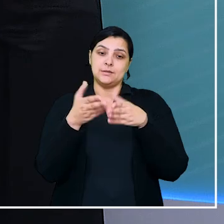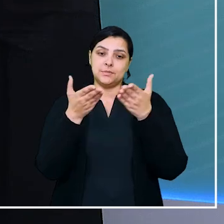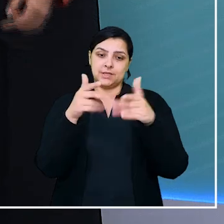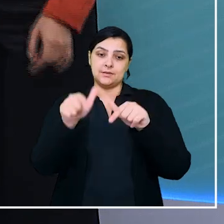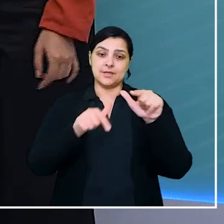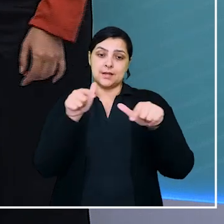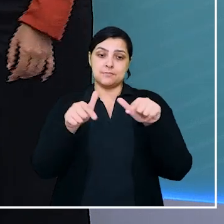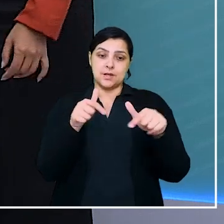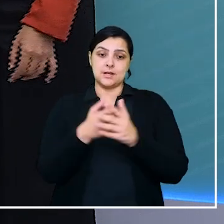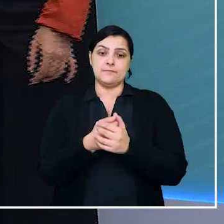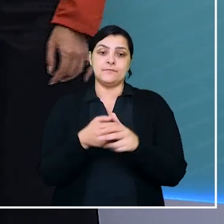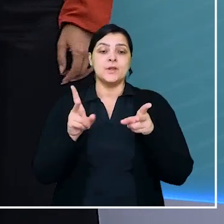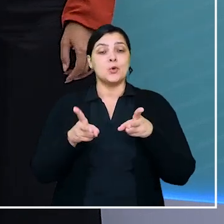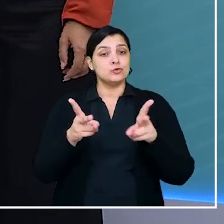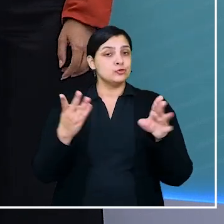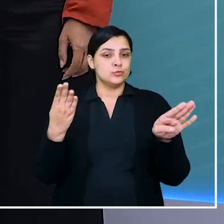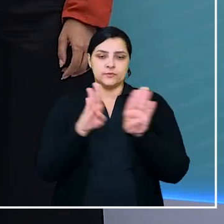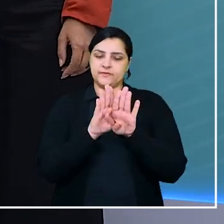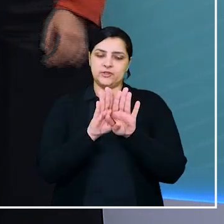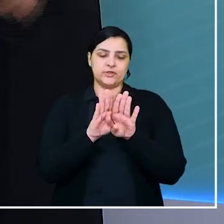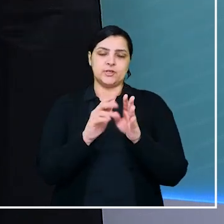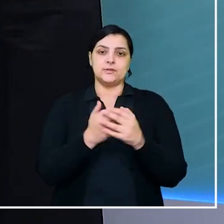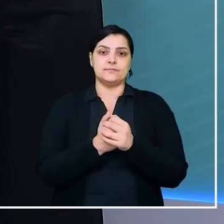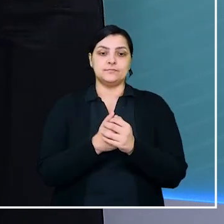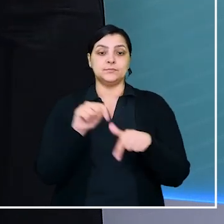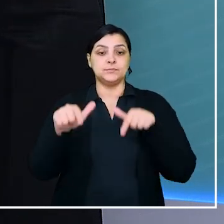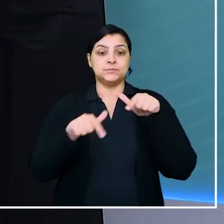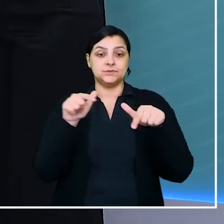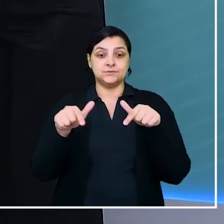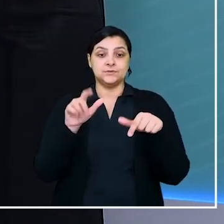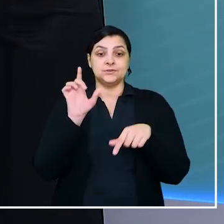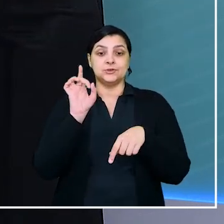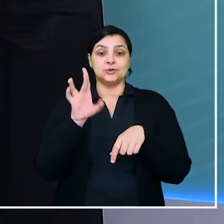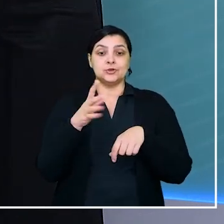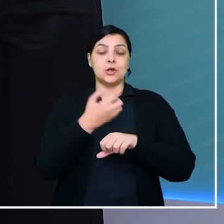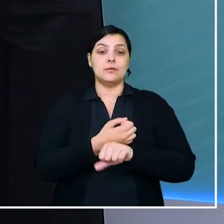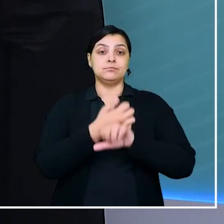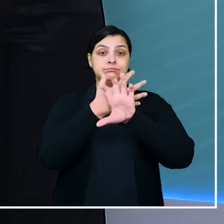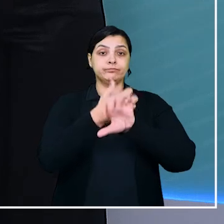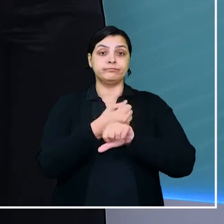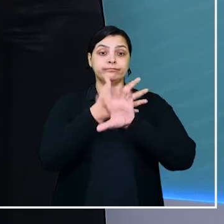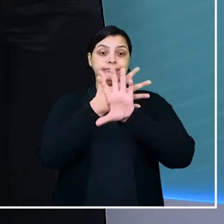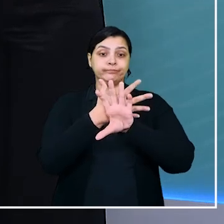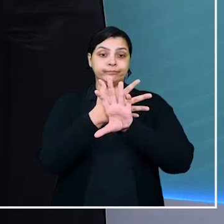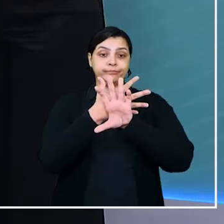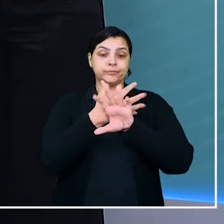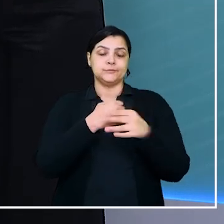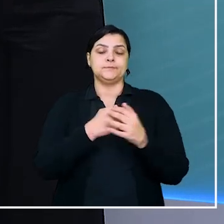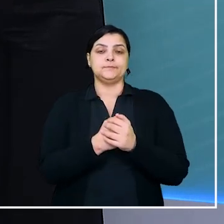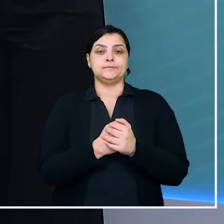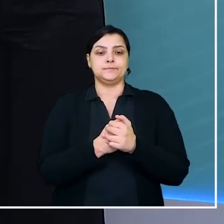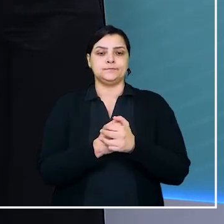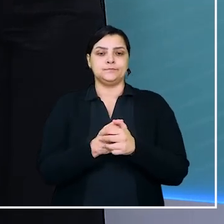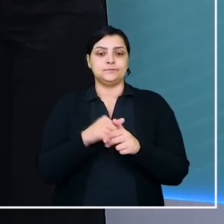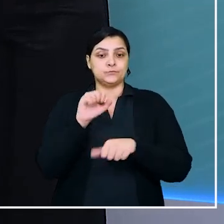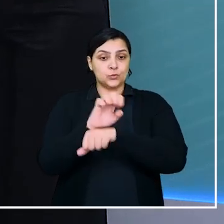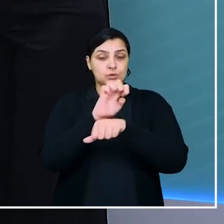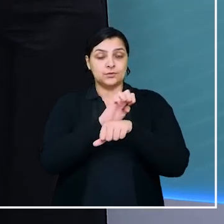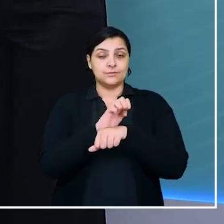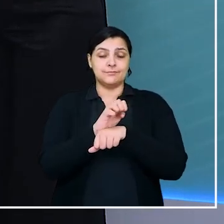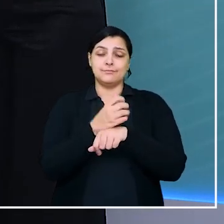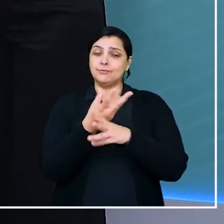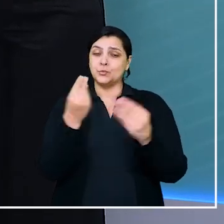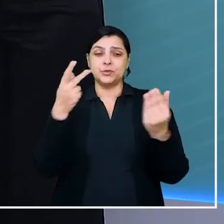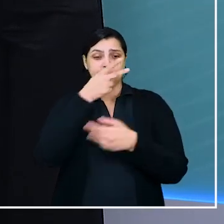tribunal, que continua de portas fechadas. Os serviços estão funcionando de forma remota por lá. Em todo o estado, milhares de